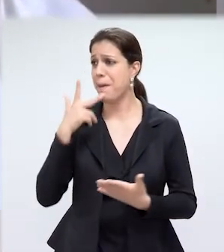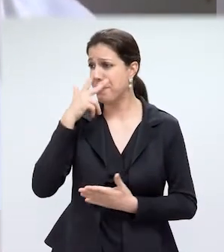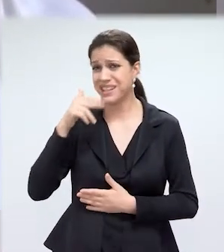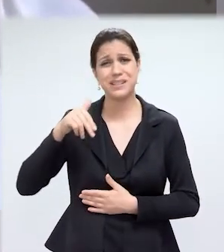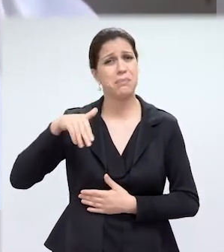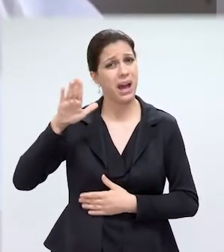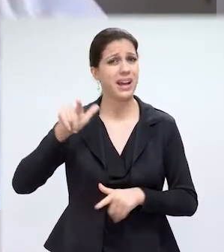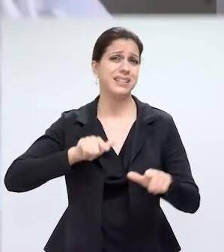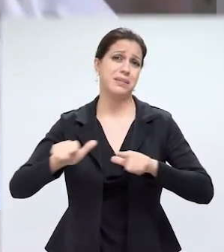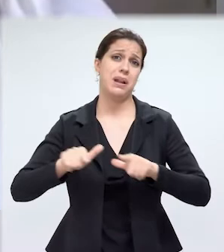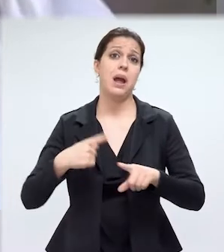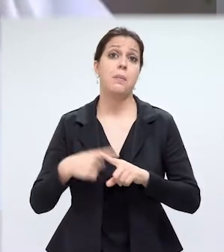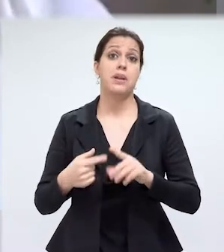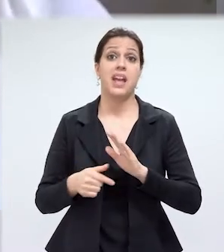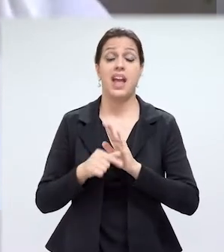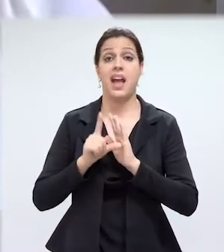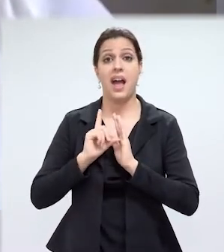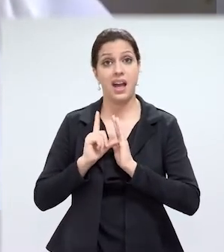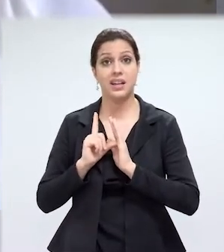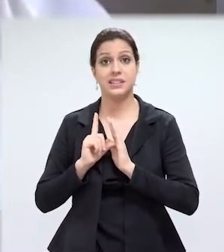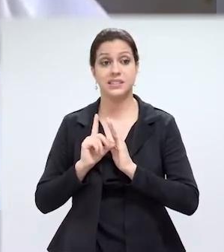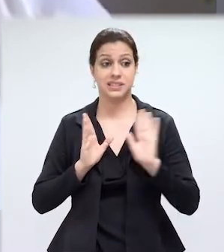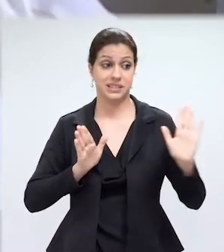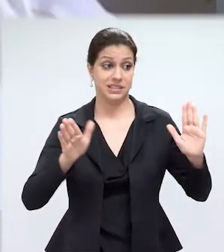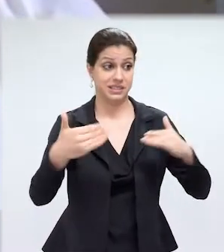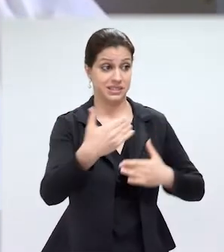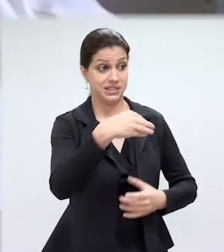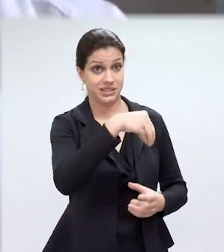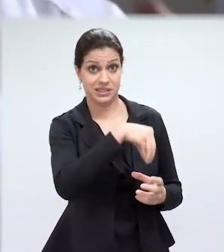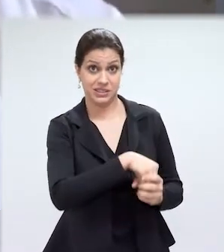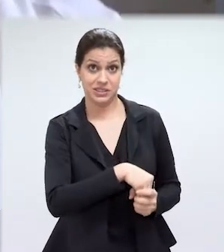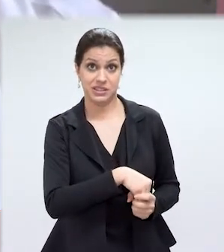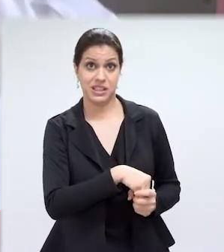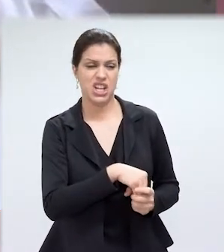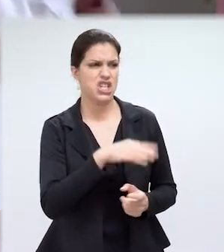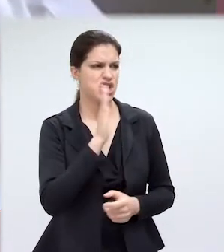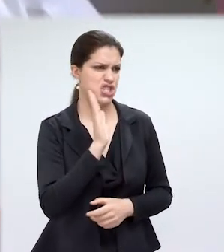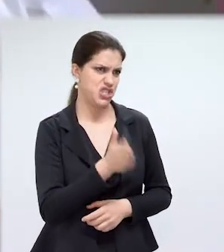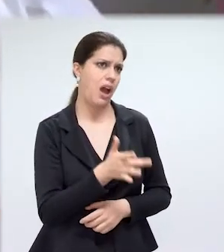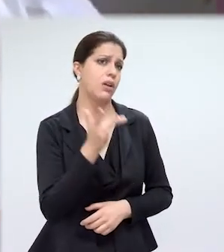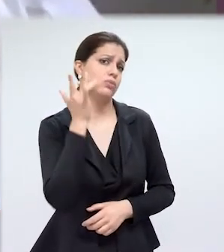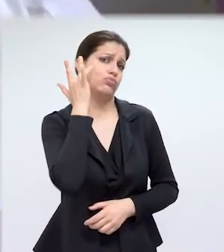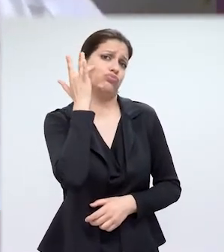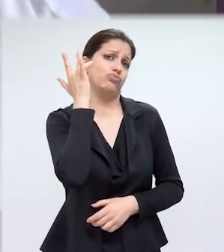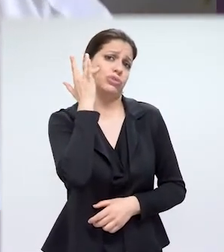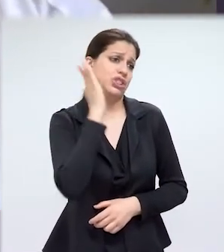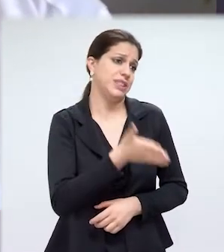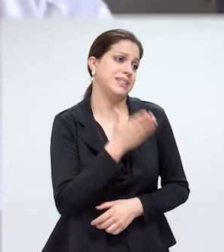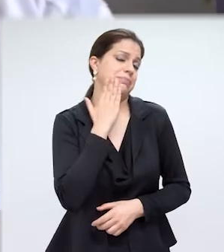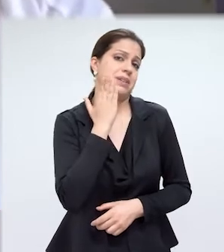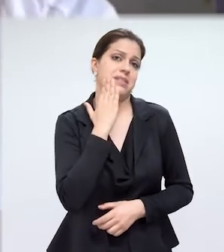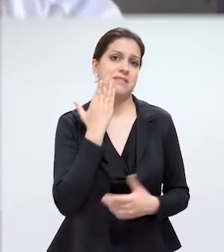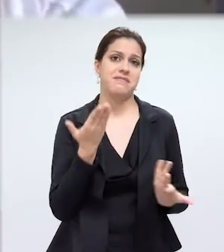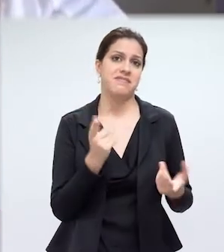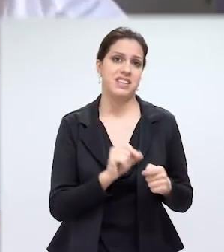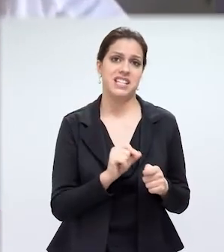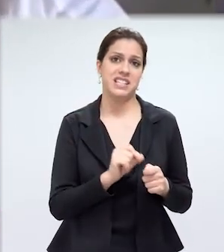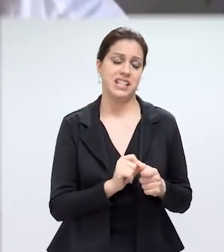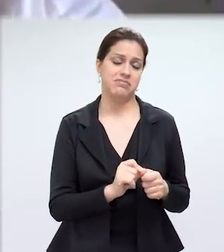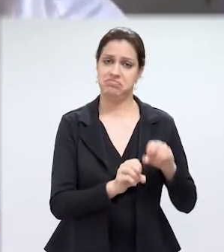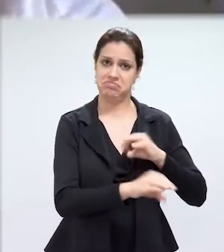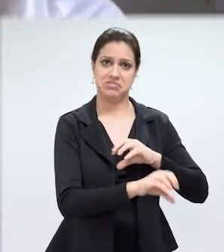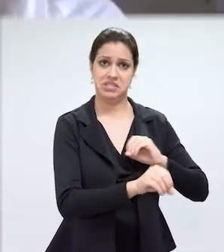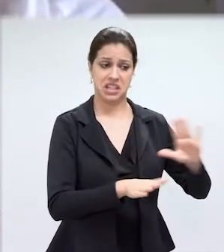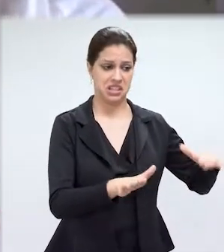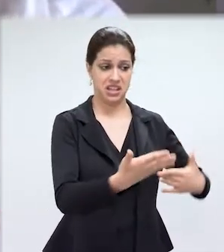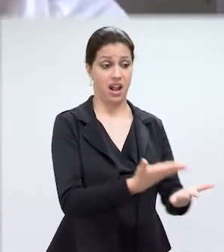trabalhando, né? Estão trabalhando muito mais, porque antes o que se fazia na sala de aula, eles já tinham um